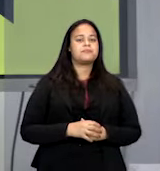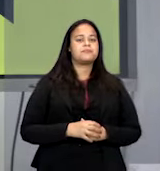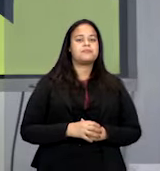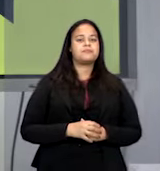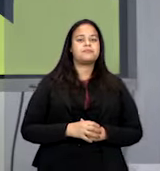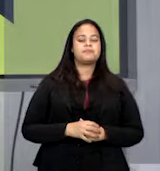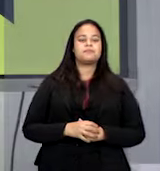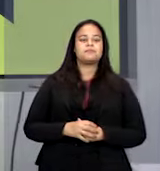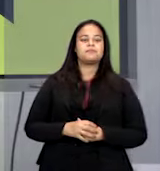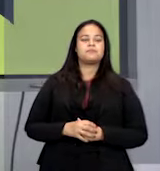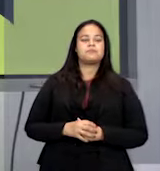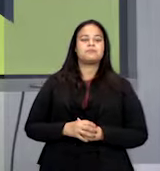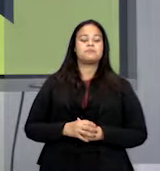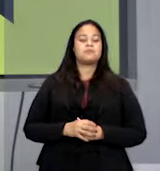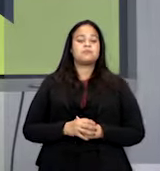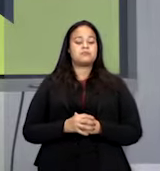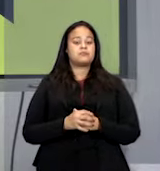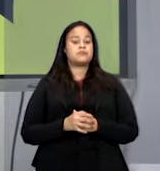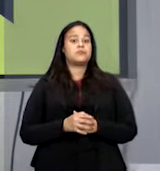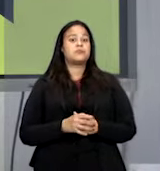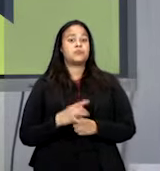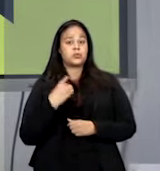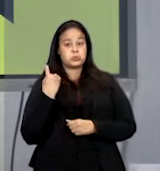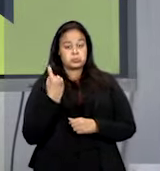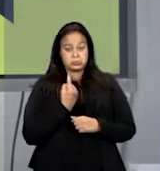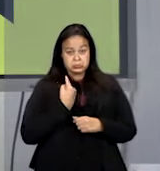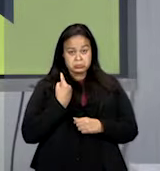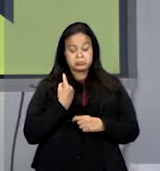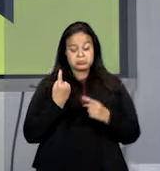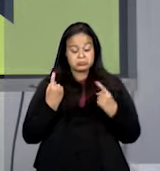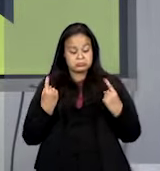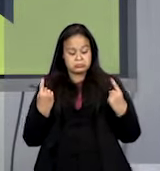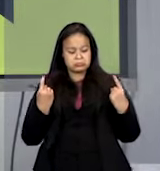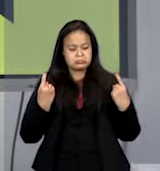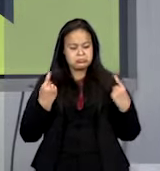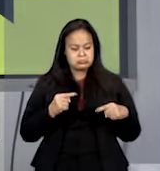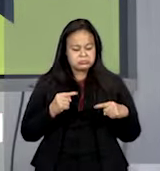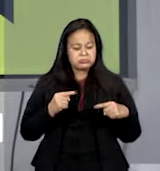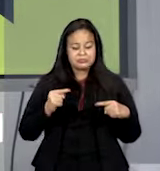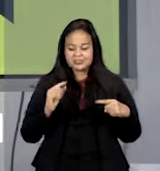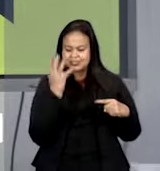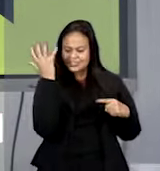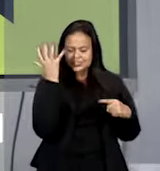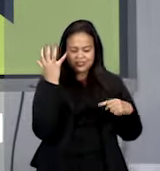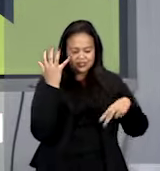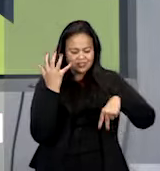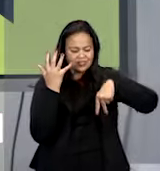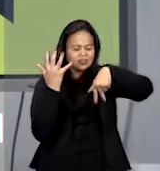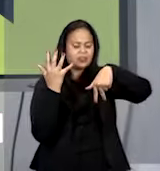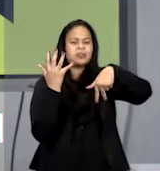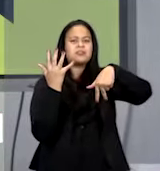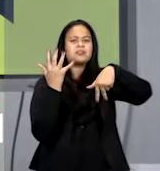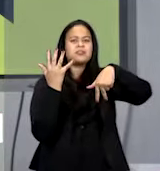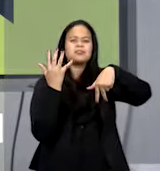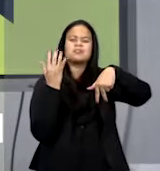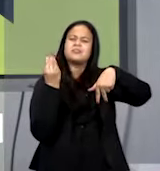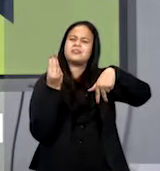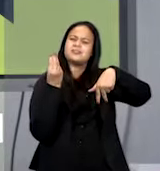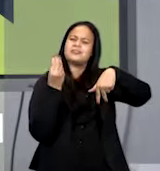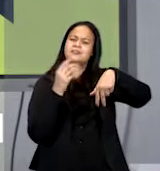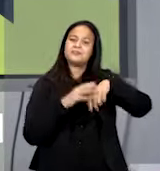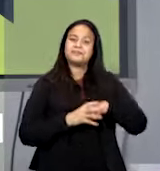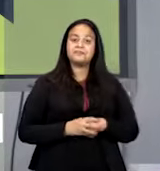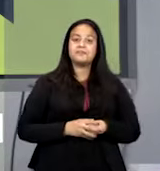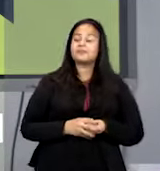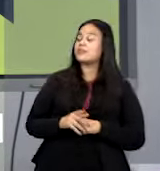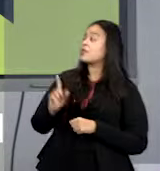Nós disputamos espaço com a natureza. Aqui eu coloquei a ilustração de um filme